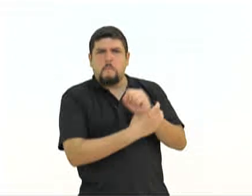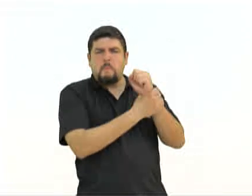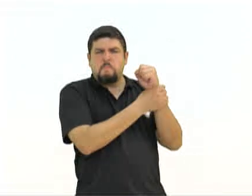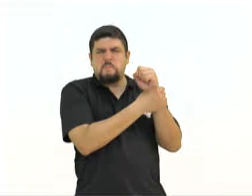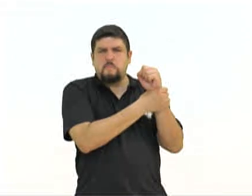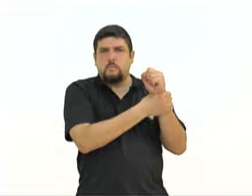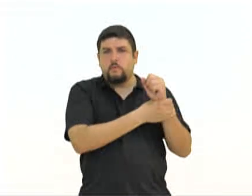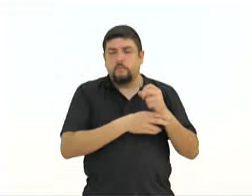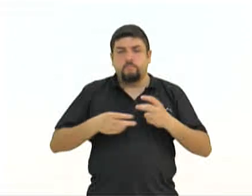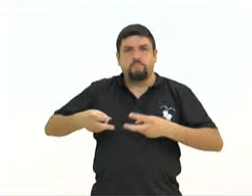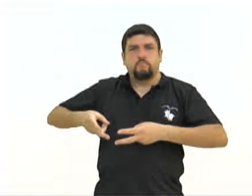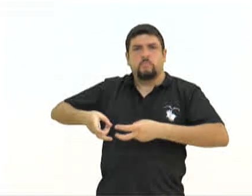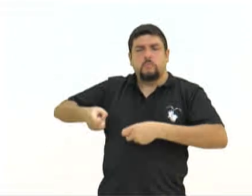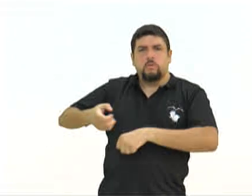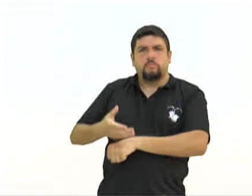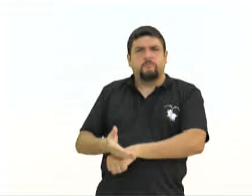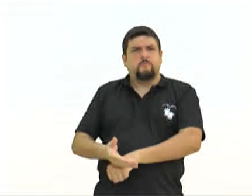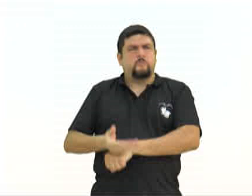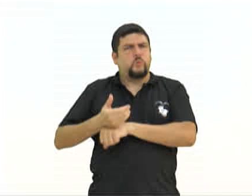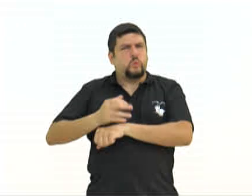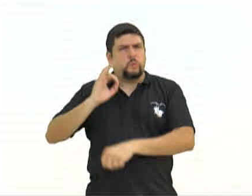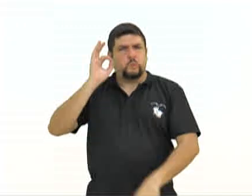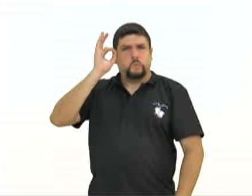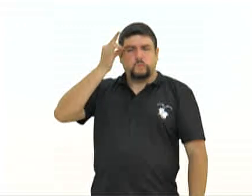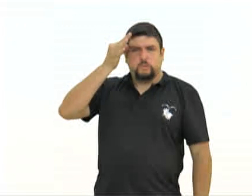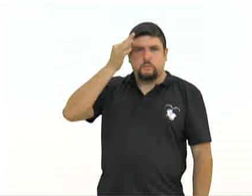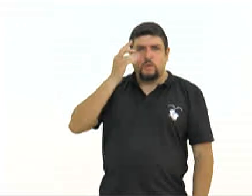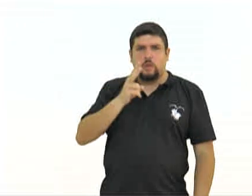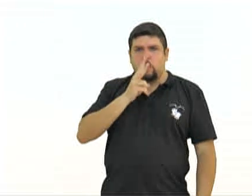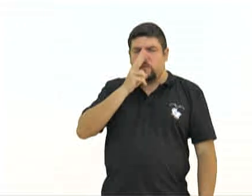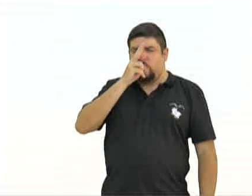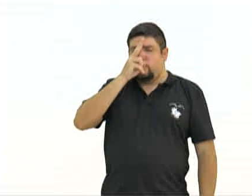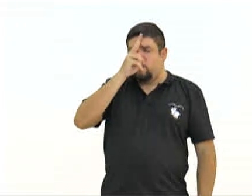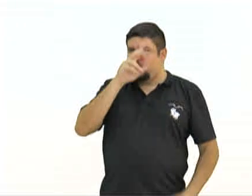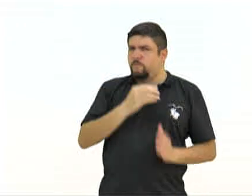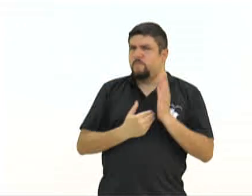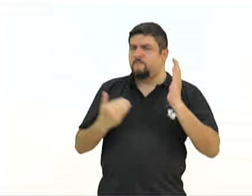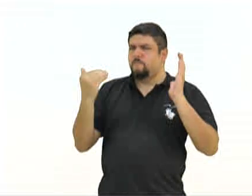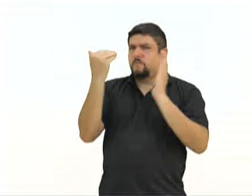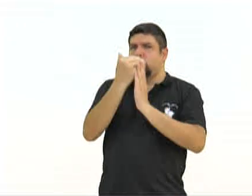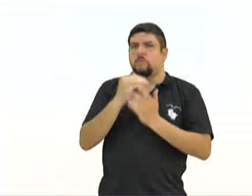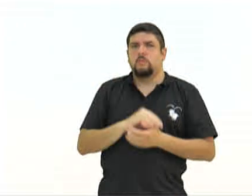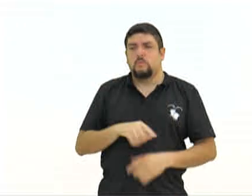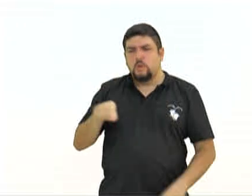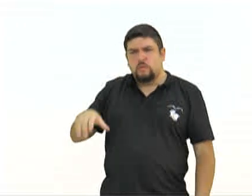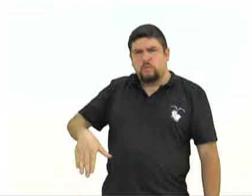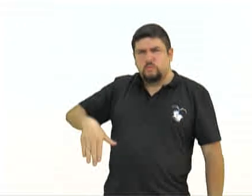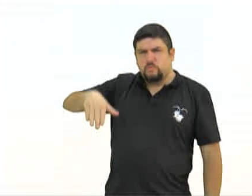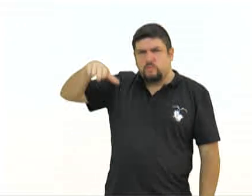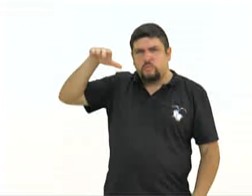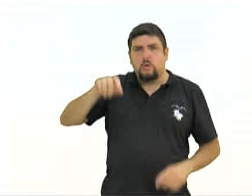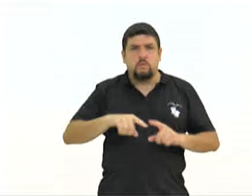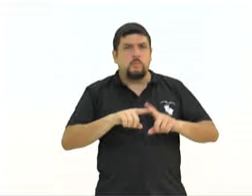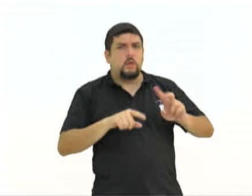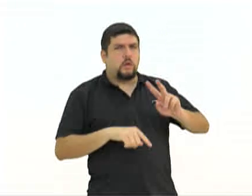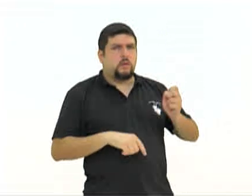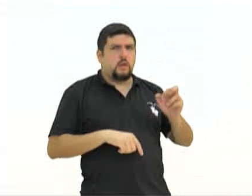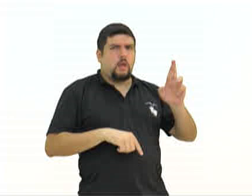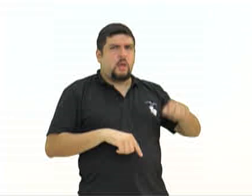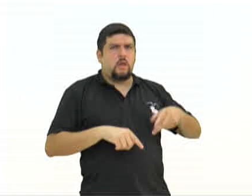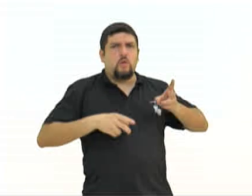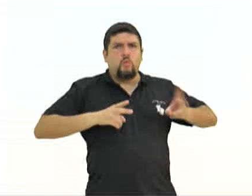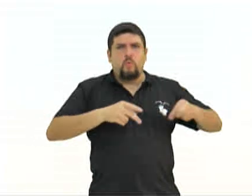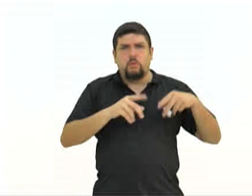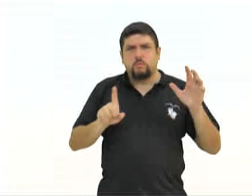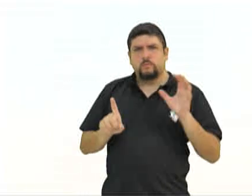cedo possuir uma força descomunal. Hércules cresceu, mas Hera continuou a persegui-lo e usou